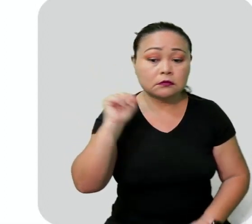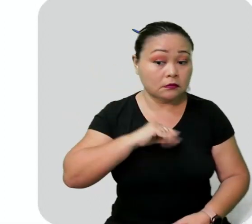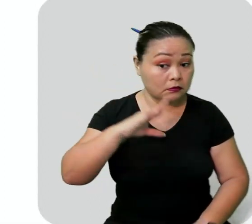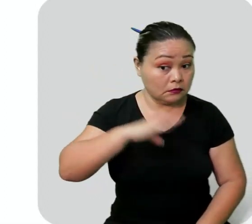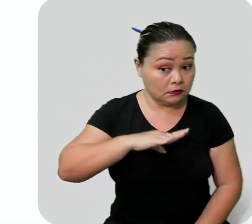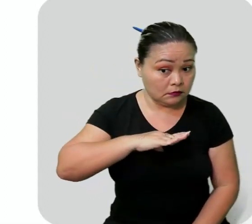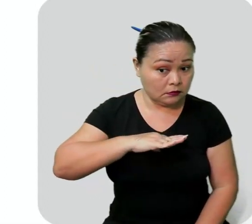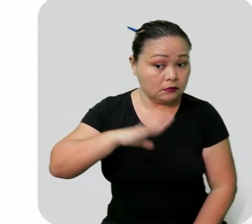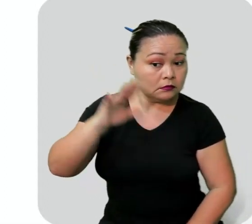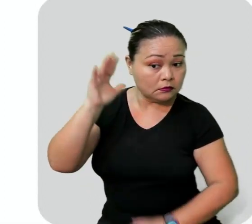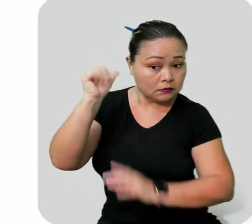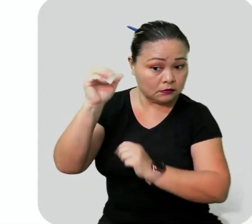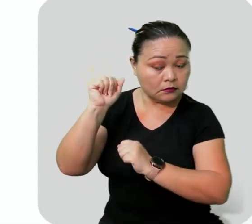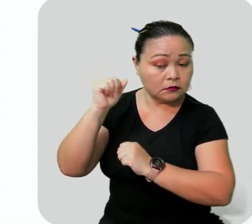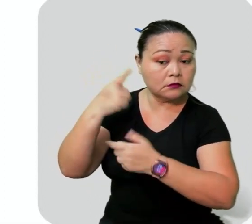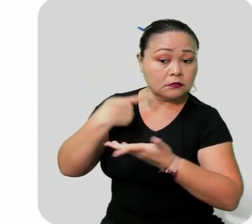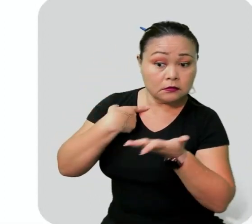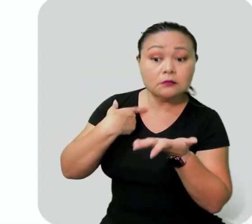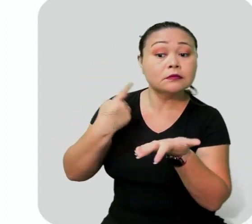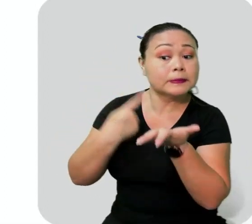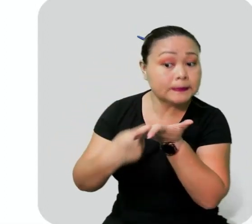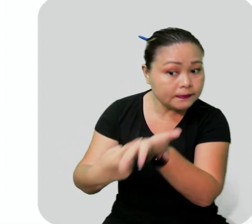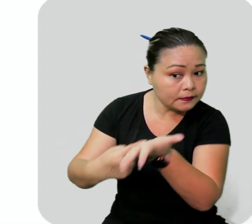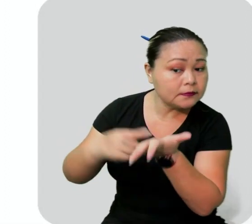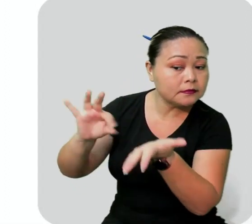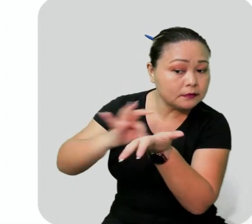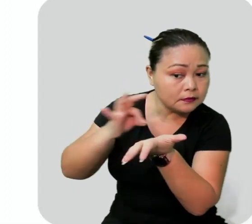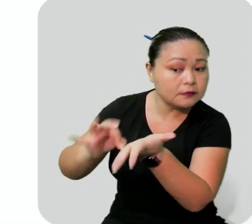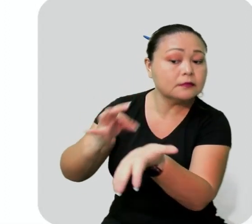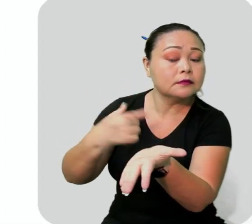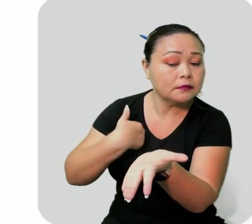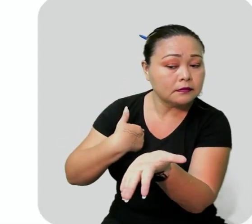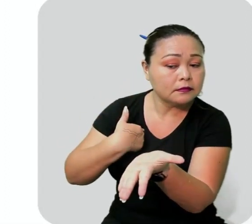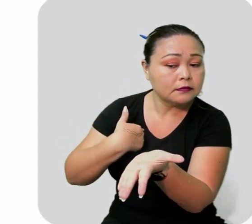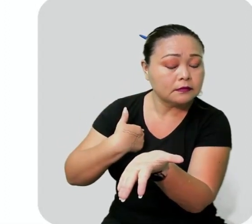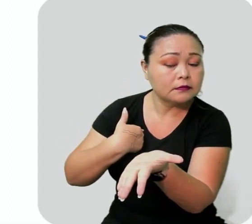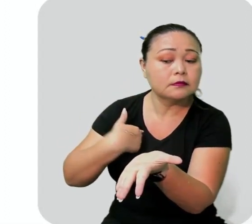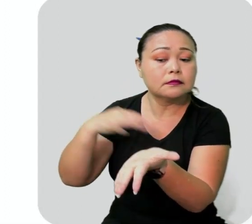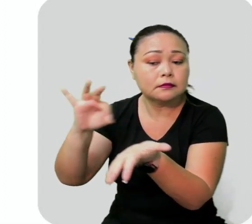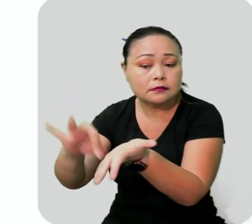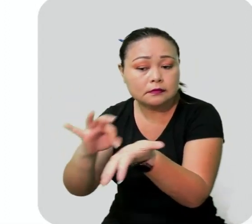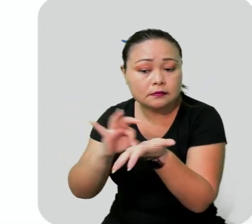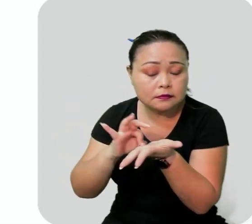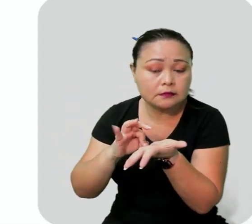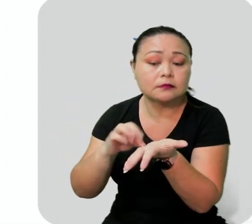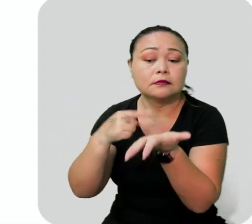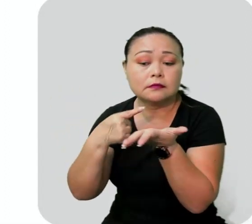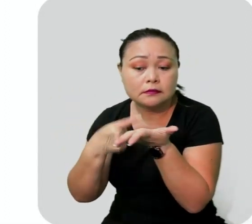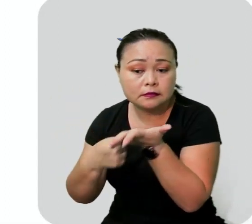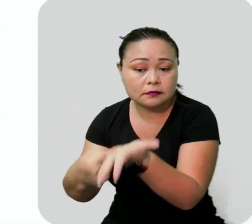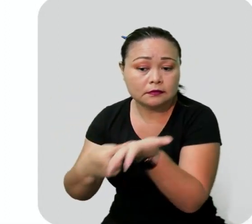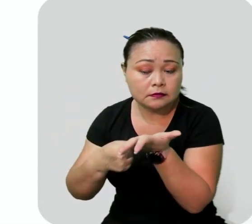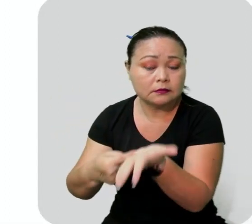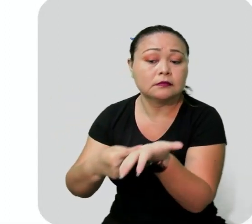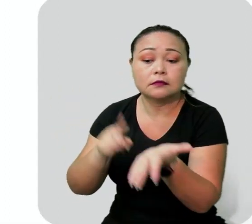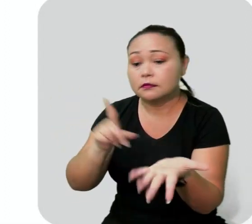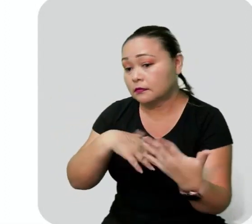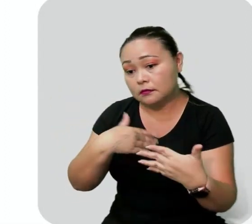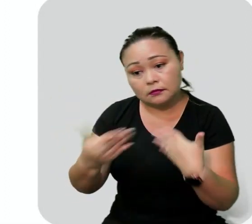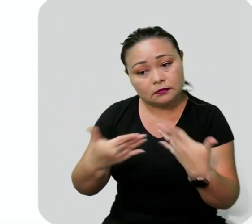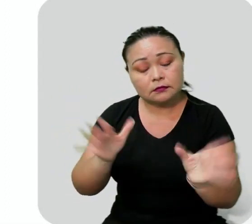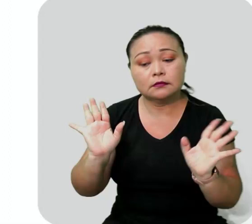Espanha também foram vários acordos assinados. Acordos assinados, acordos celebrados, não